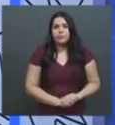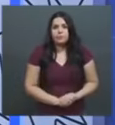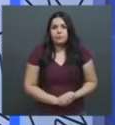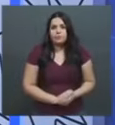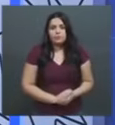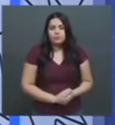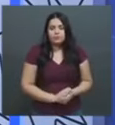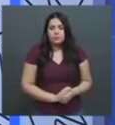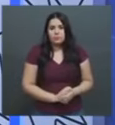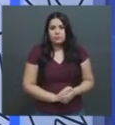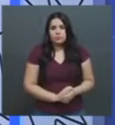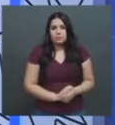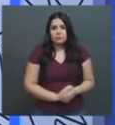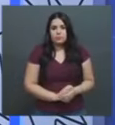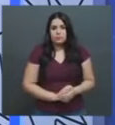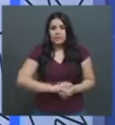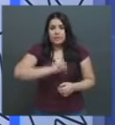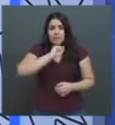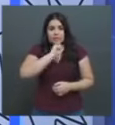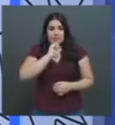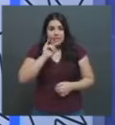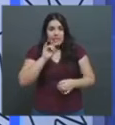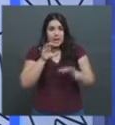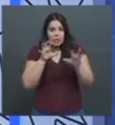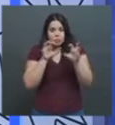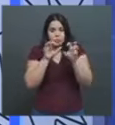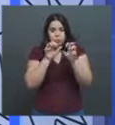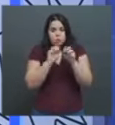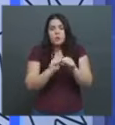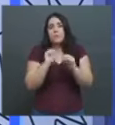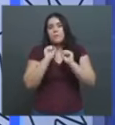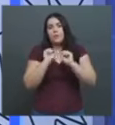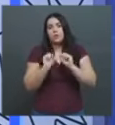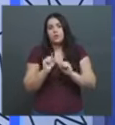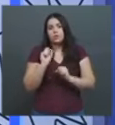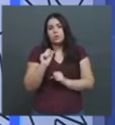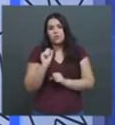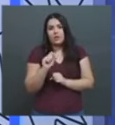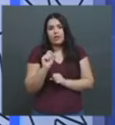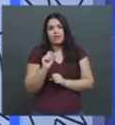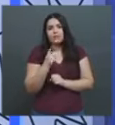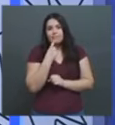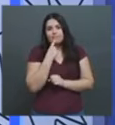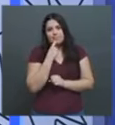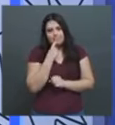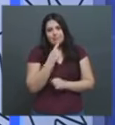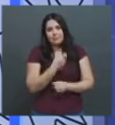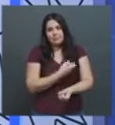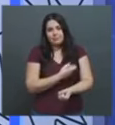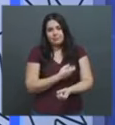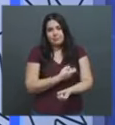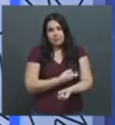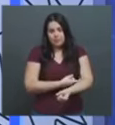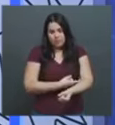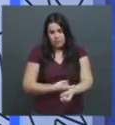E se acontece dela estar muito escura, às vezes pode ser até sangue, né, na